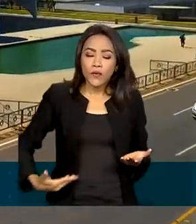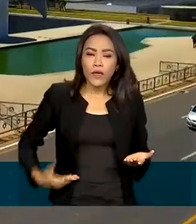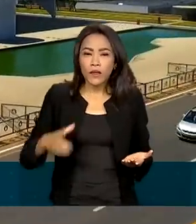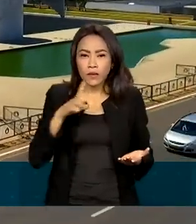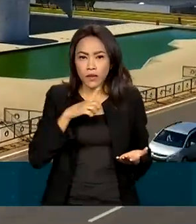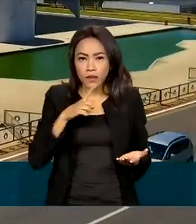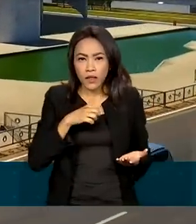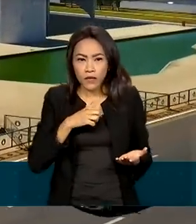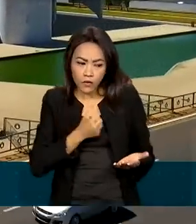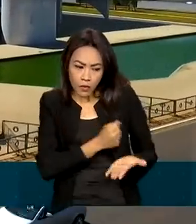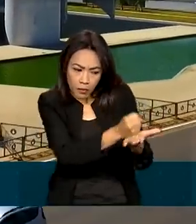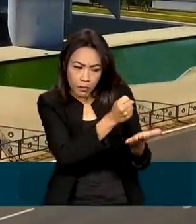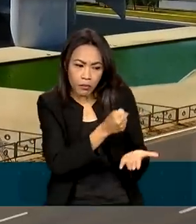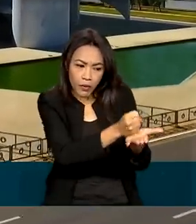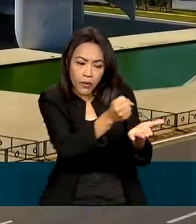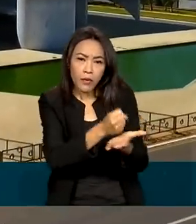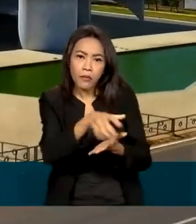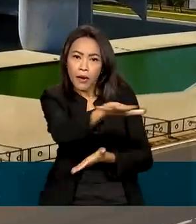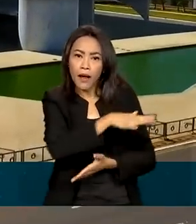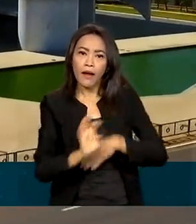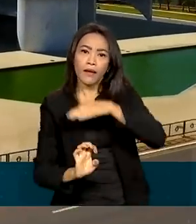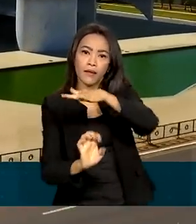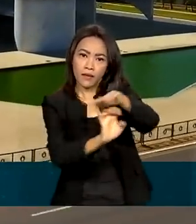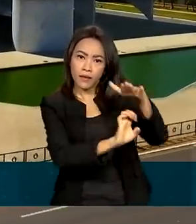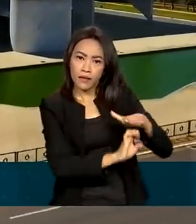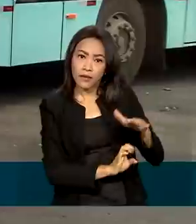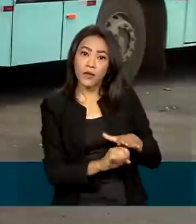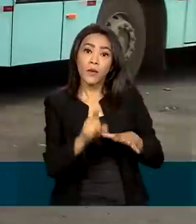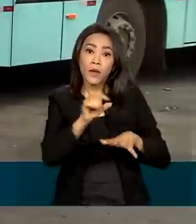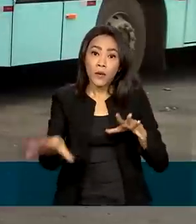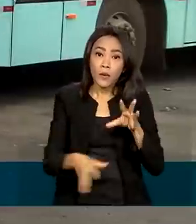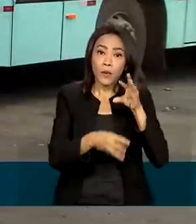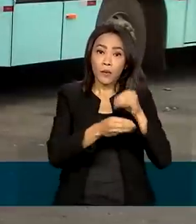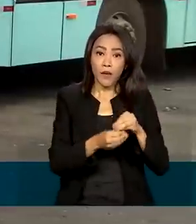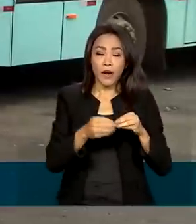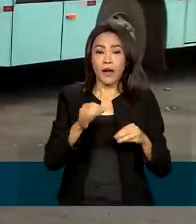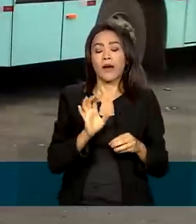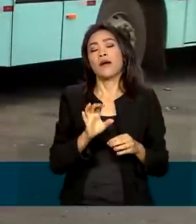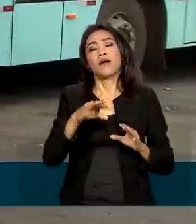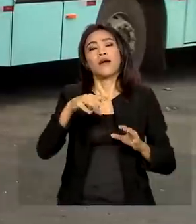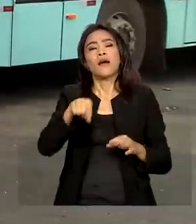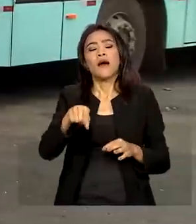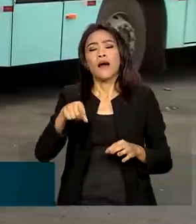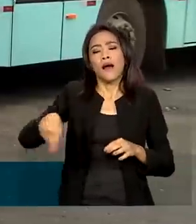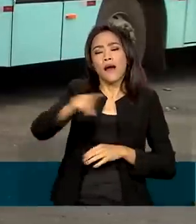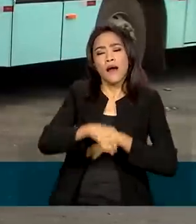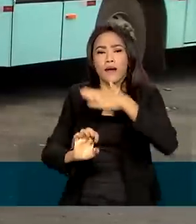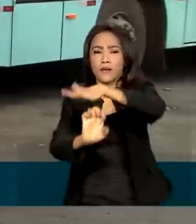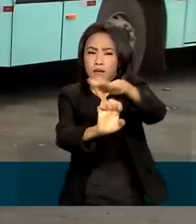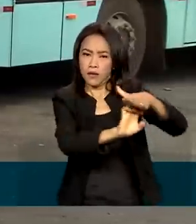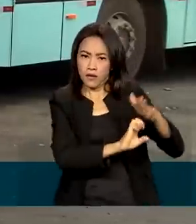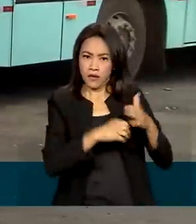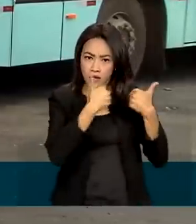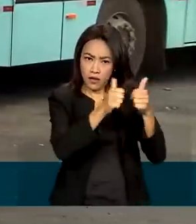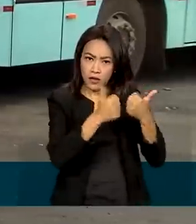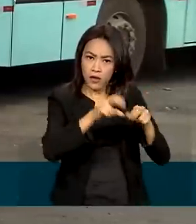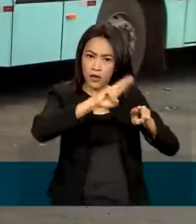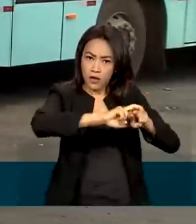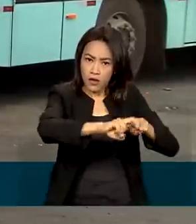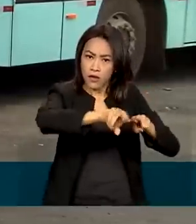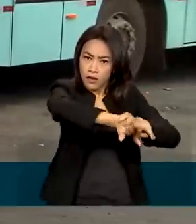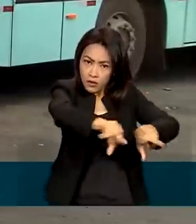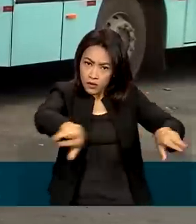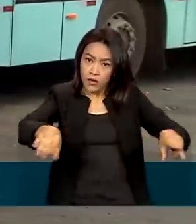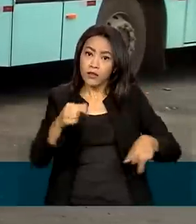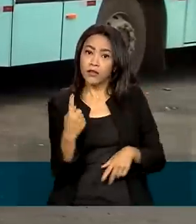para o setor com aprovação de uma emenda emergencial. As empresas privadas de transporte público de 19